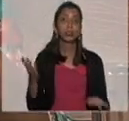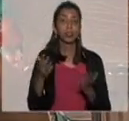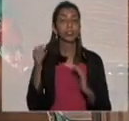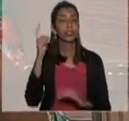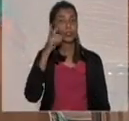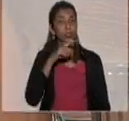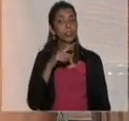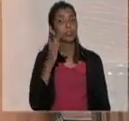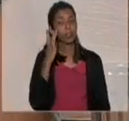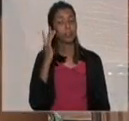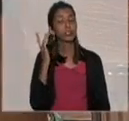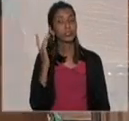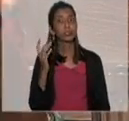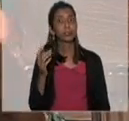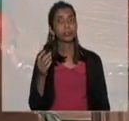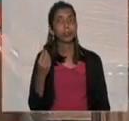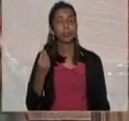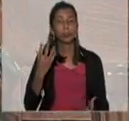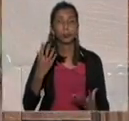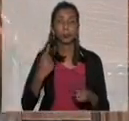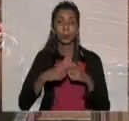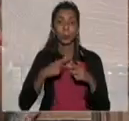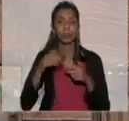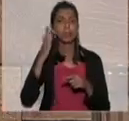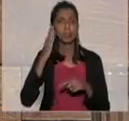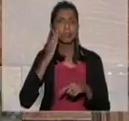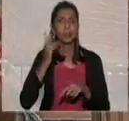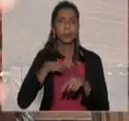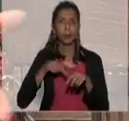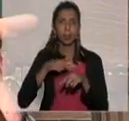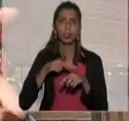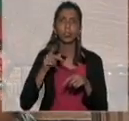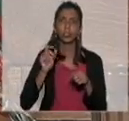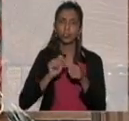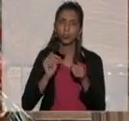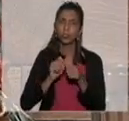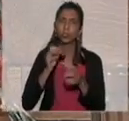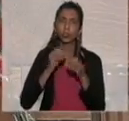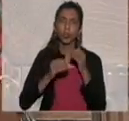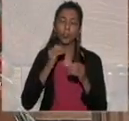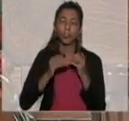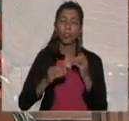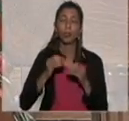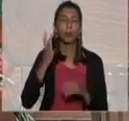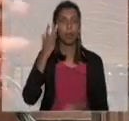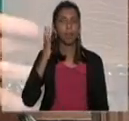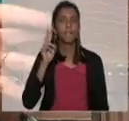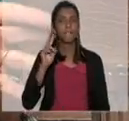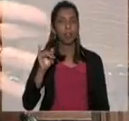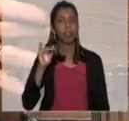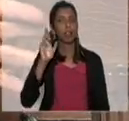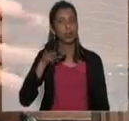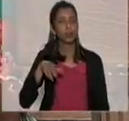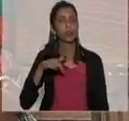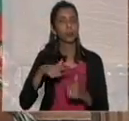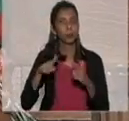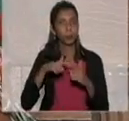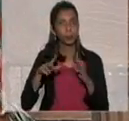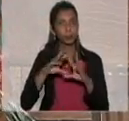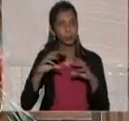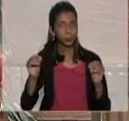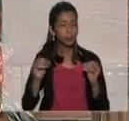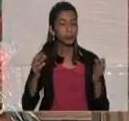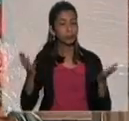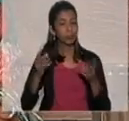tá sendo complicadíssimo que eu acho um absurdo porque todo mundo sabe que eu tava no país inteiro fazendo Sol Nascente Mas eu acredito que isso vai se resolver Deus